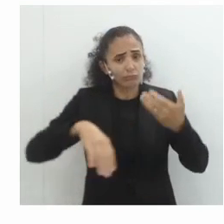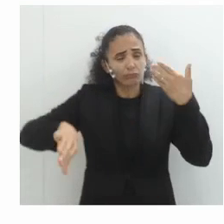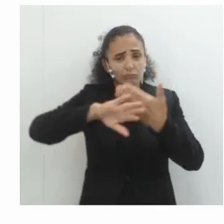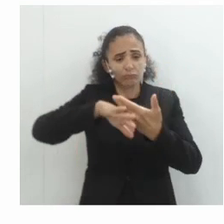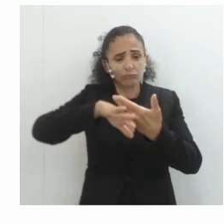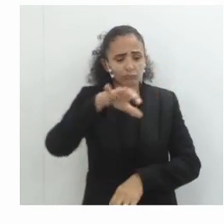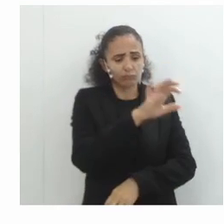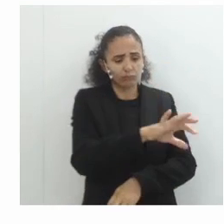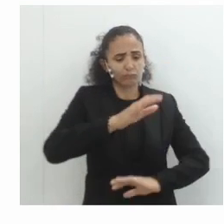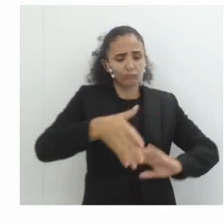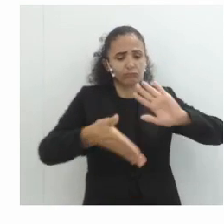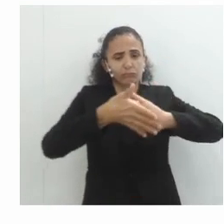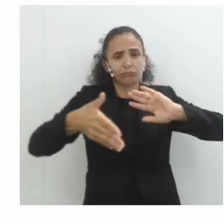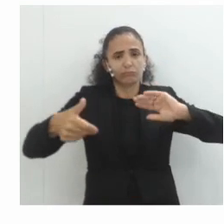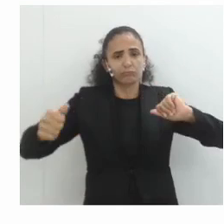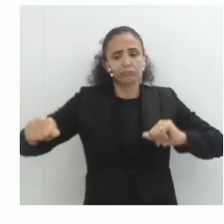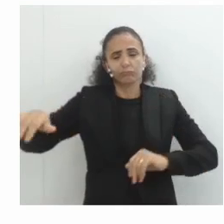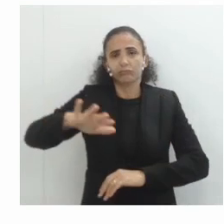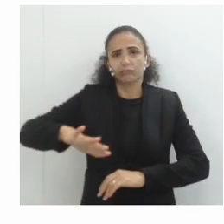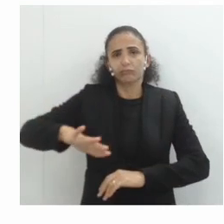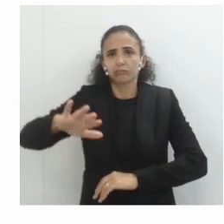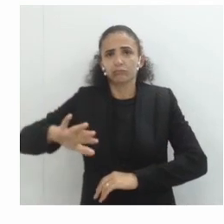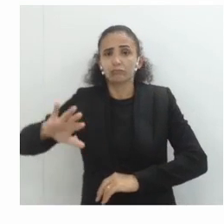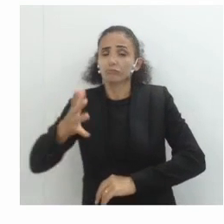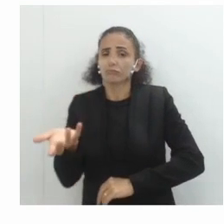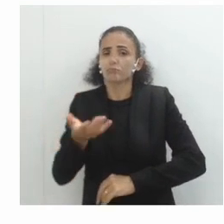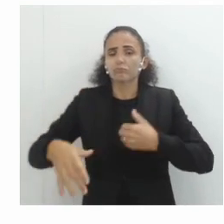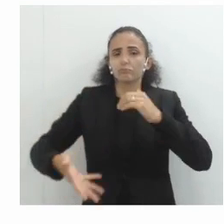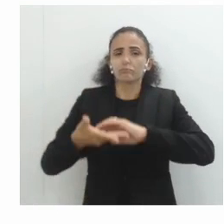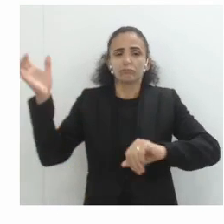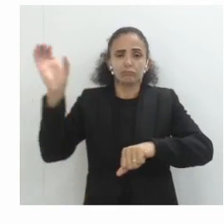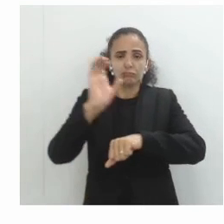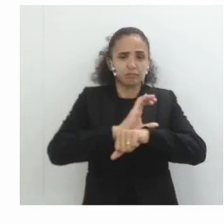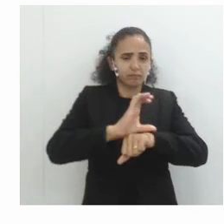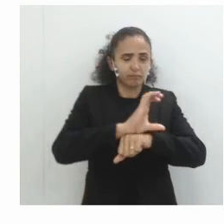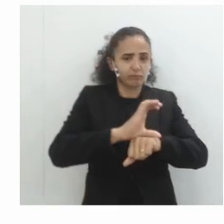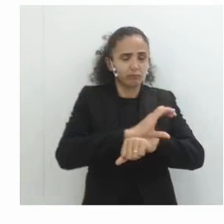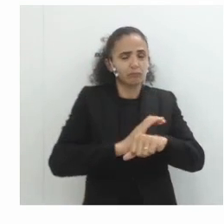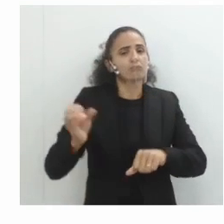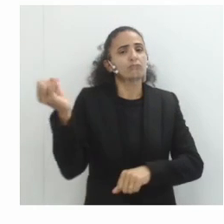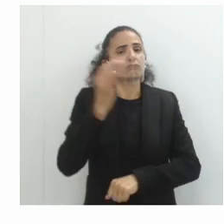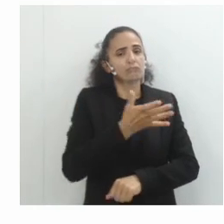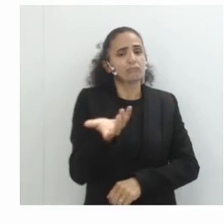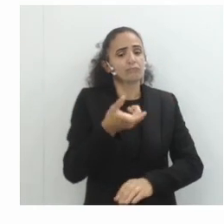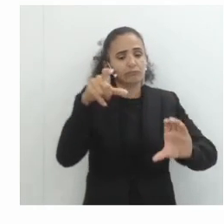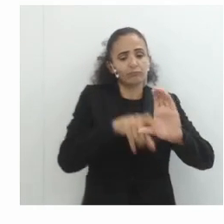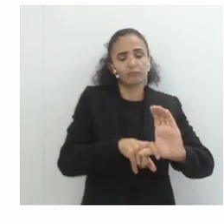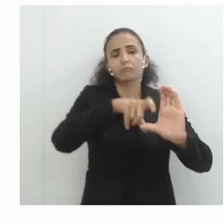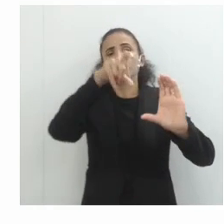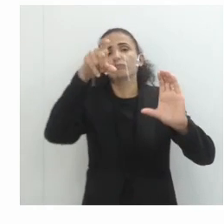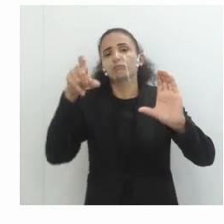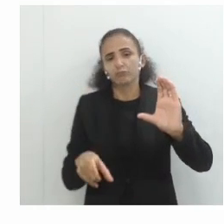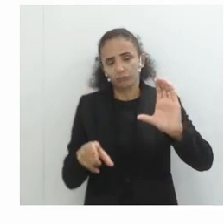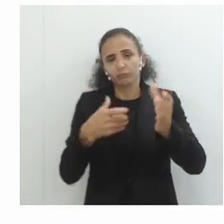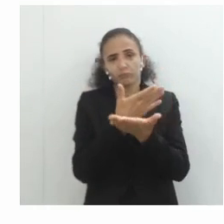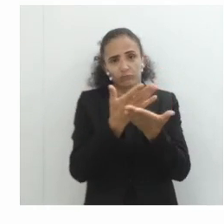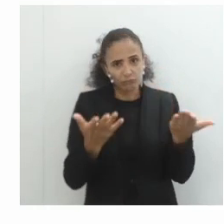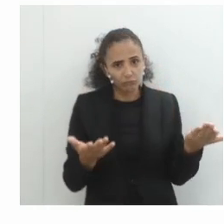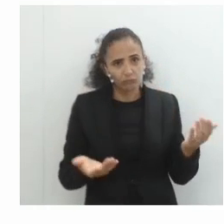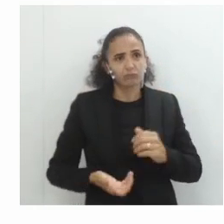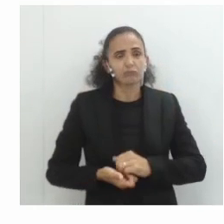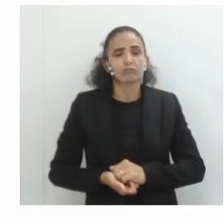Estado espanhol e formar uma nova constituição e sim se tornarem independentes, se tornarem países, tá certo,